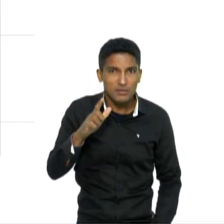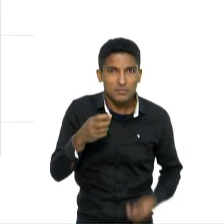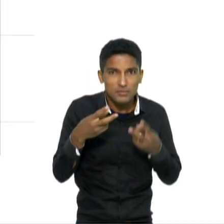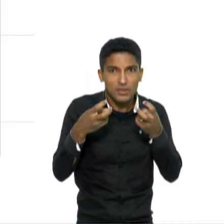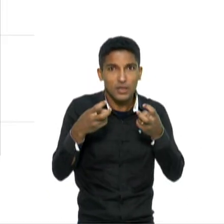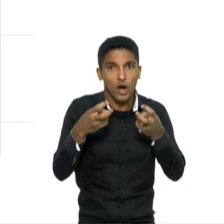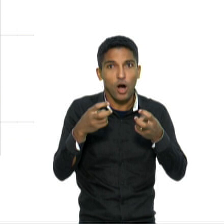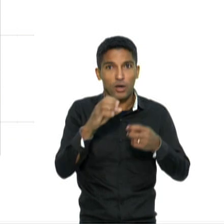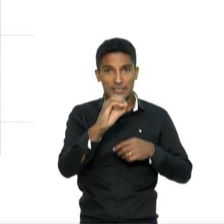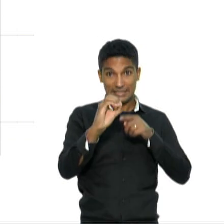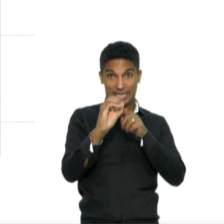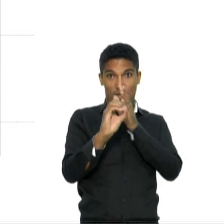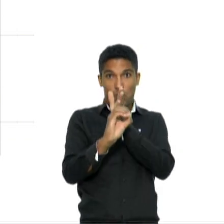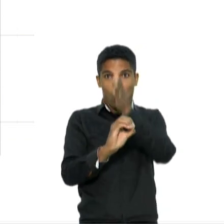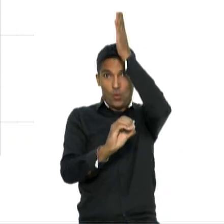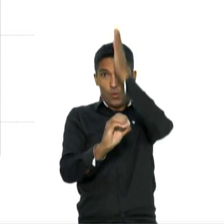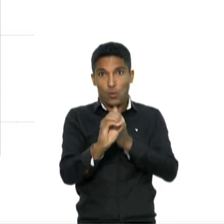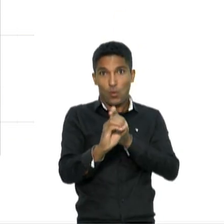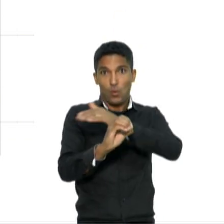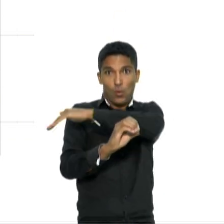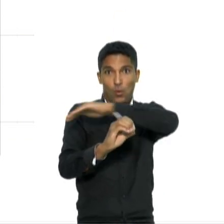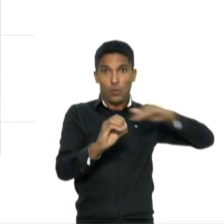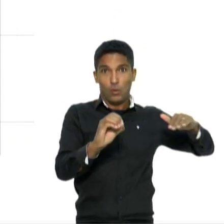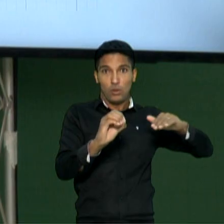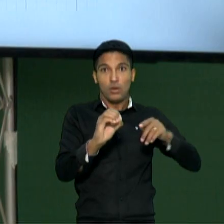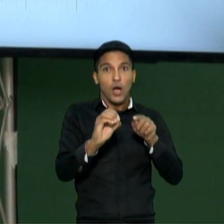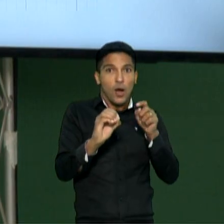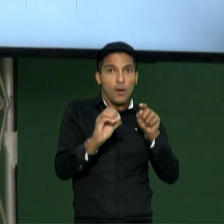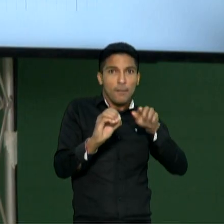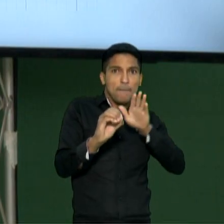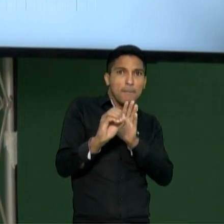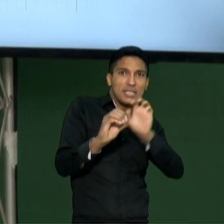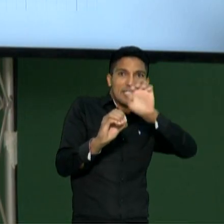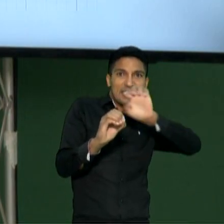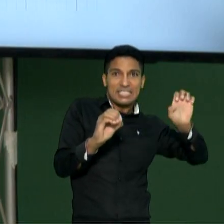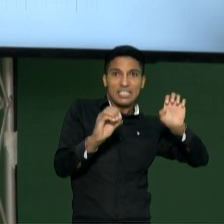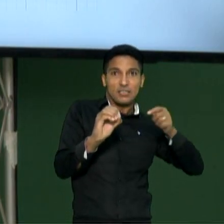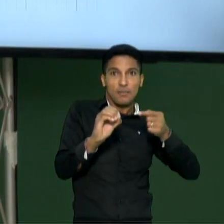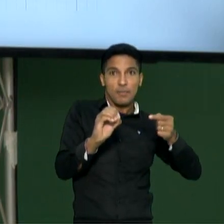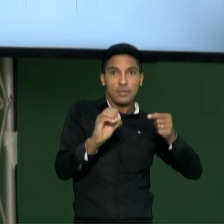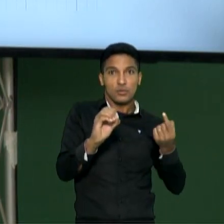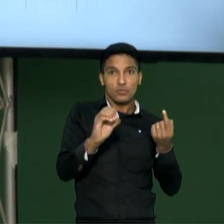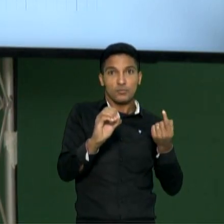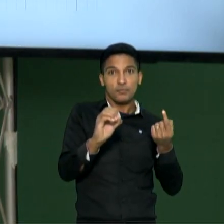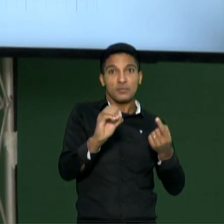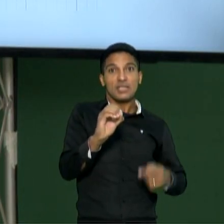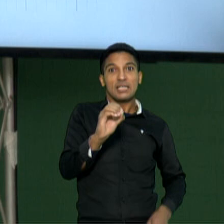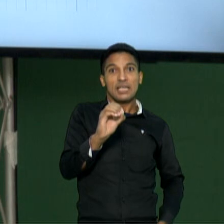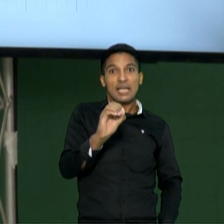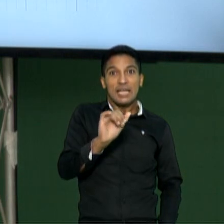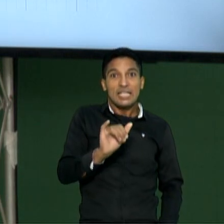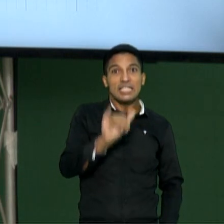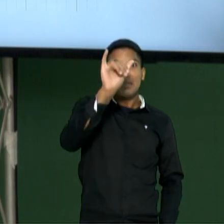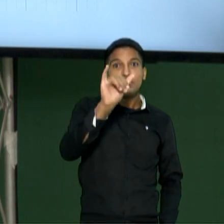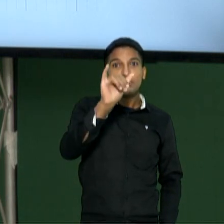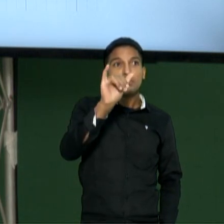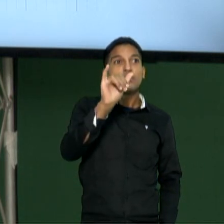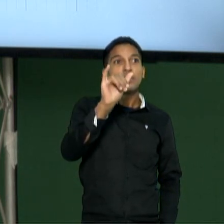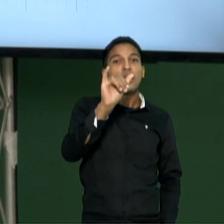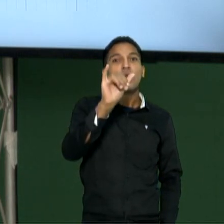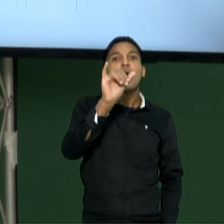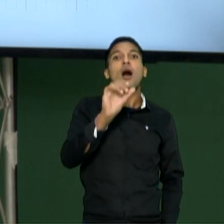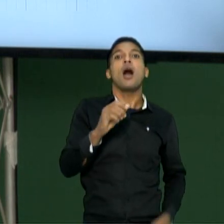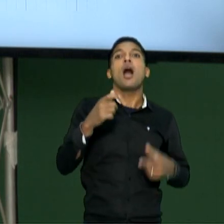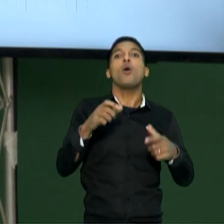menos 1, né? Então, o menos 1 para o x está aqui. Para o y é o menos 2. Então, eu venho no y e procuro o menos 2. O